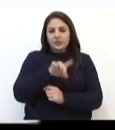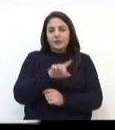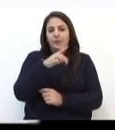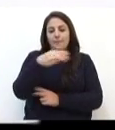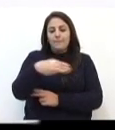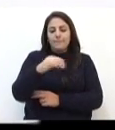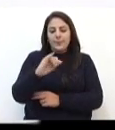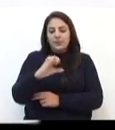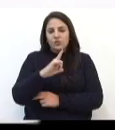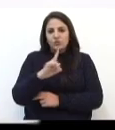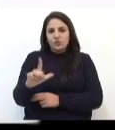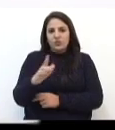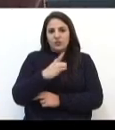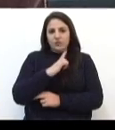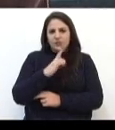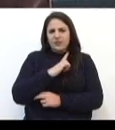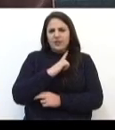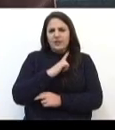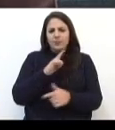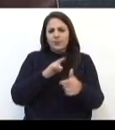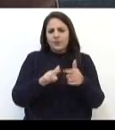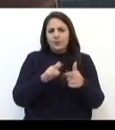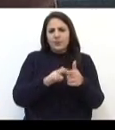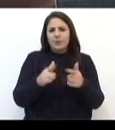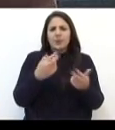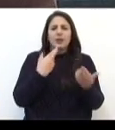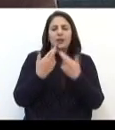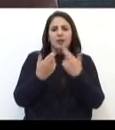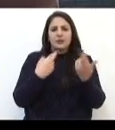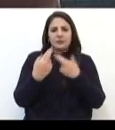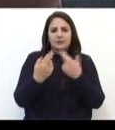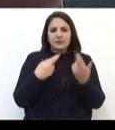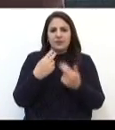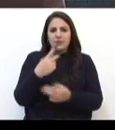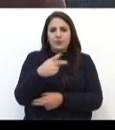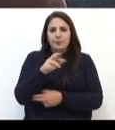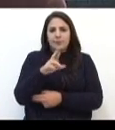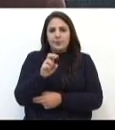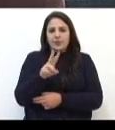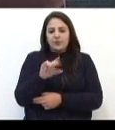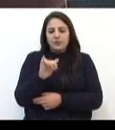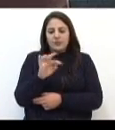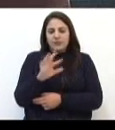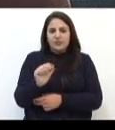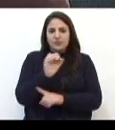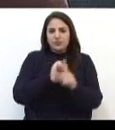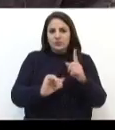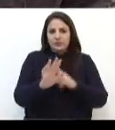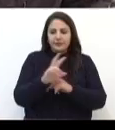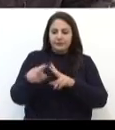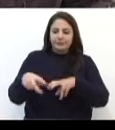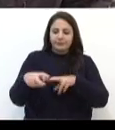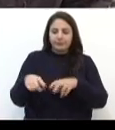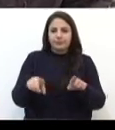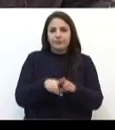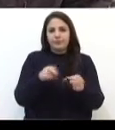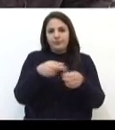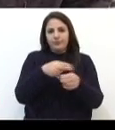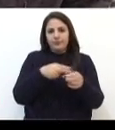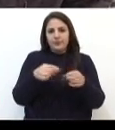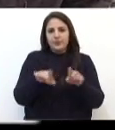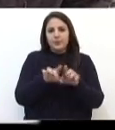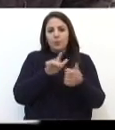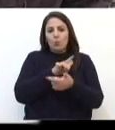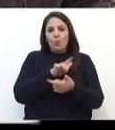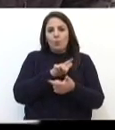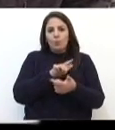estaria tomando decisões equivocadas em relação à Previdência Social, Rural e Urbana. Uma das medidas